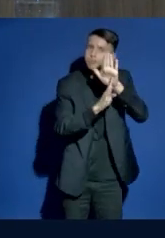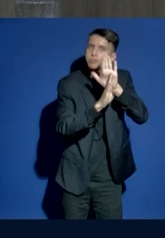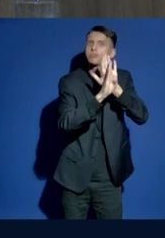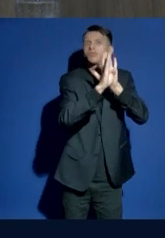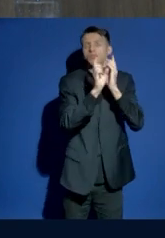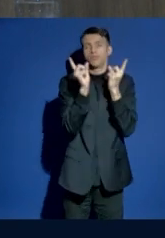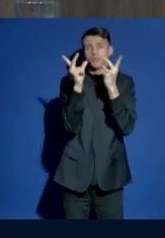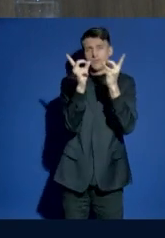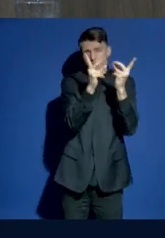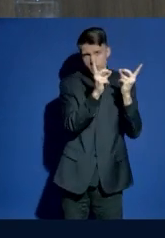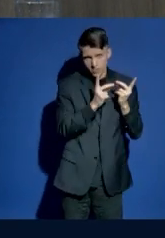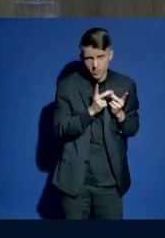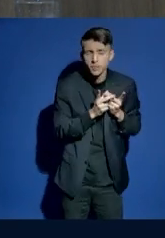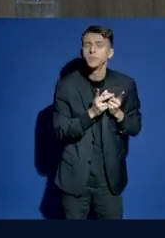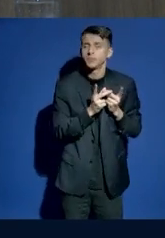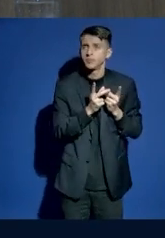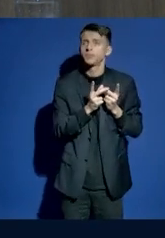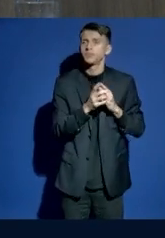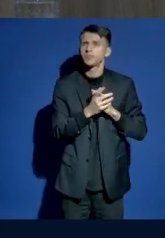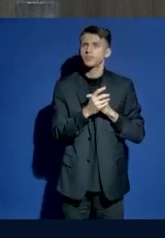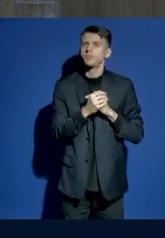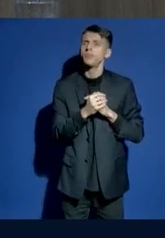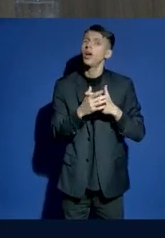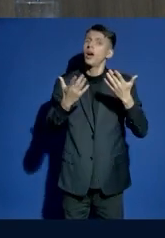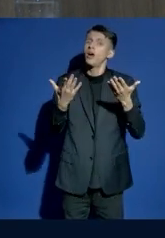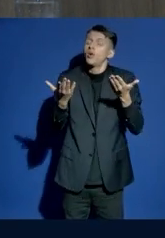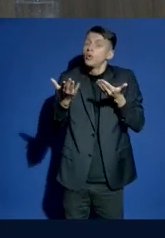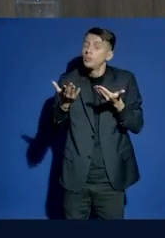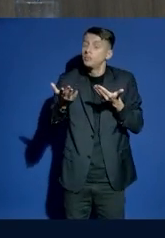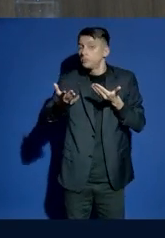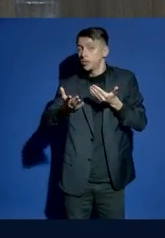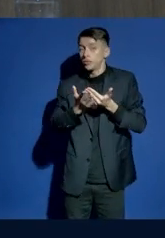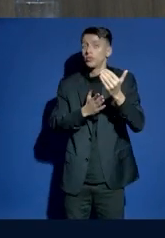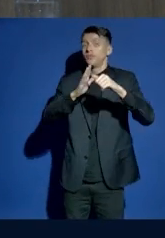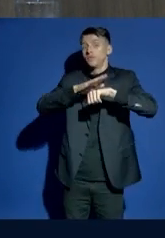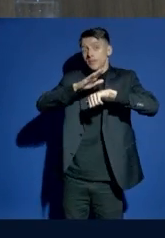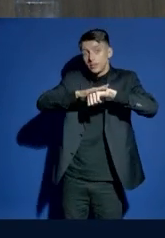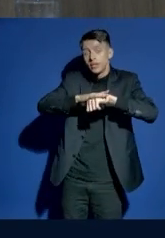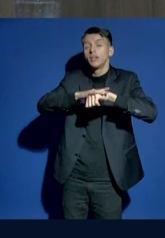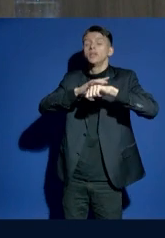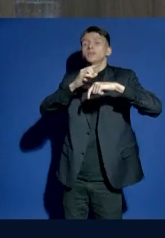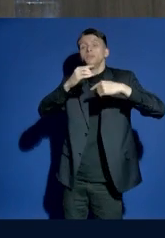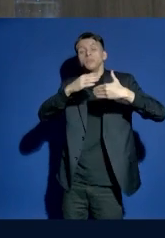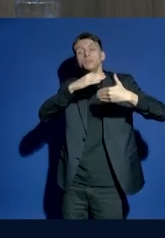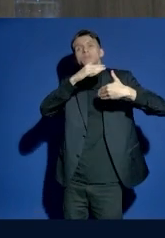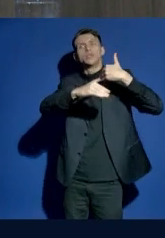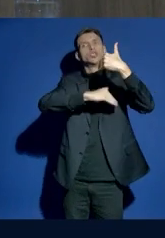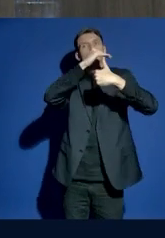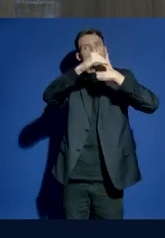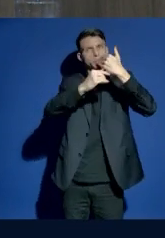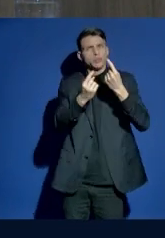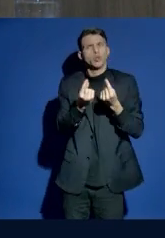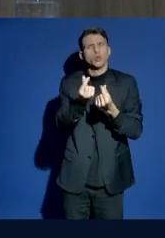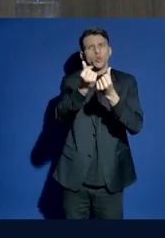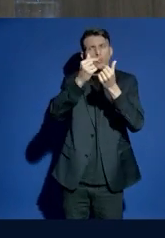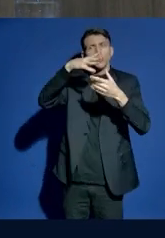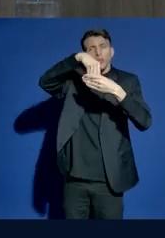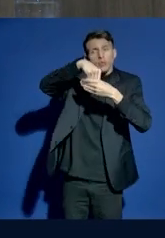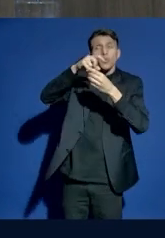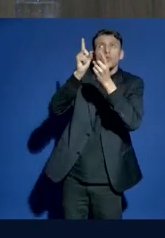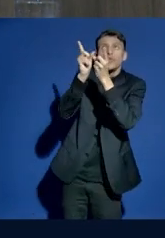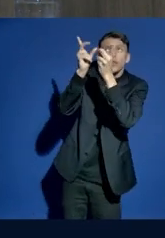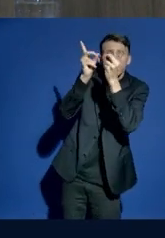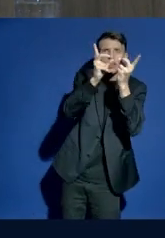os subsídios ao milho e passou a se gerar um ciclo virtuoso de desenvolvimento econômico nesse grande sistema de